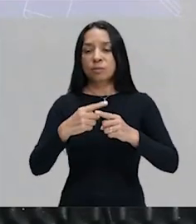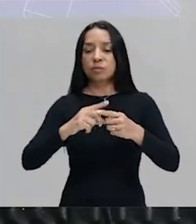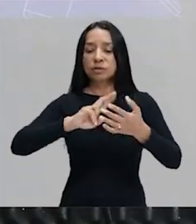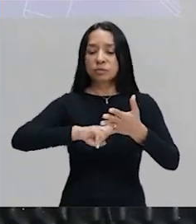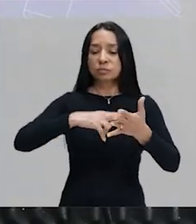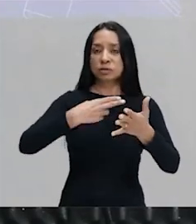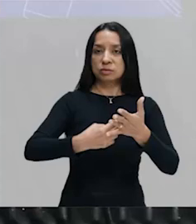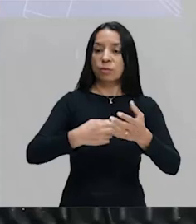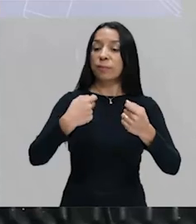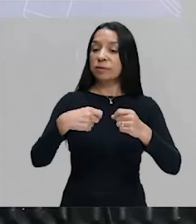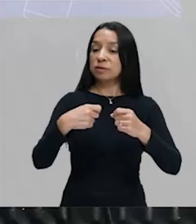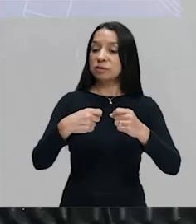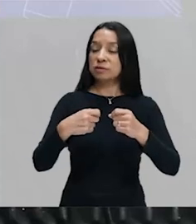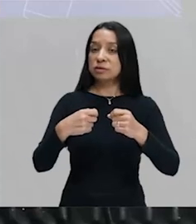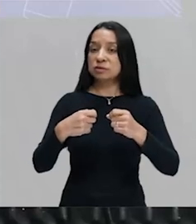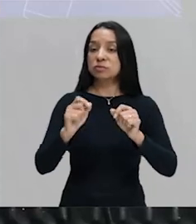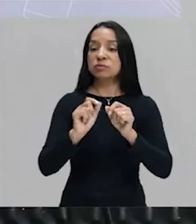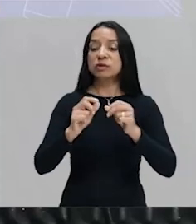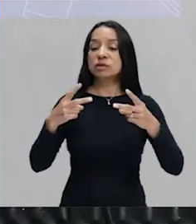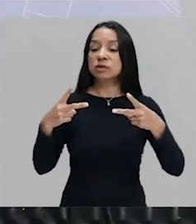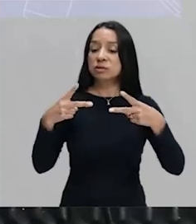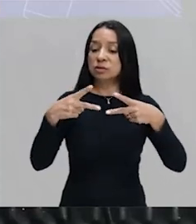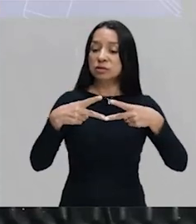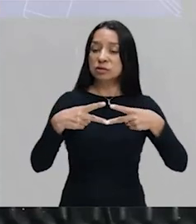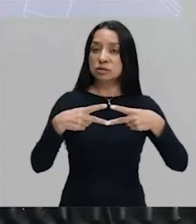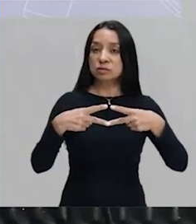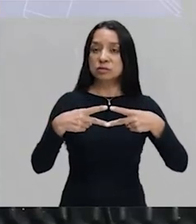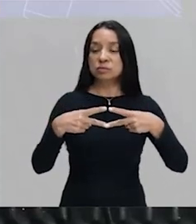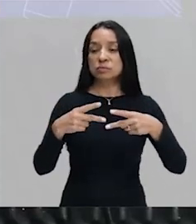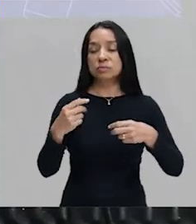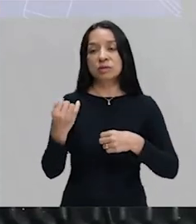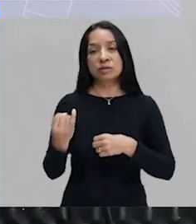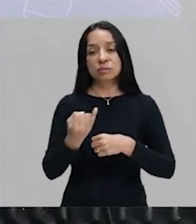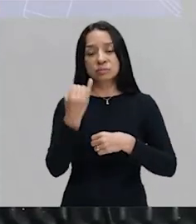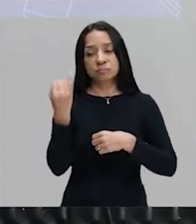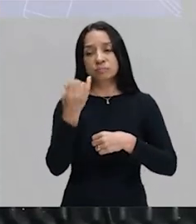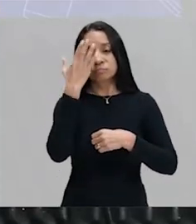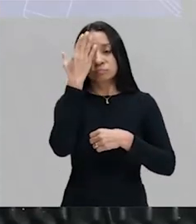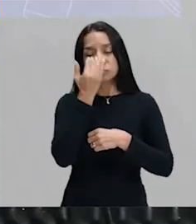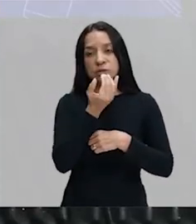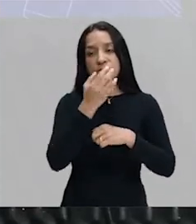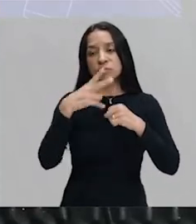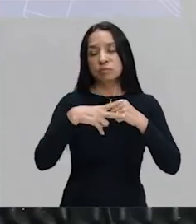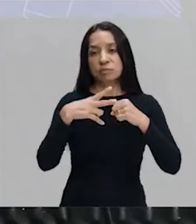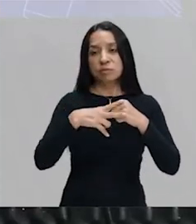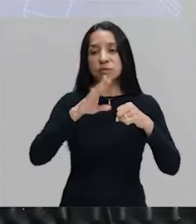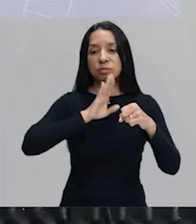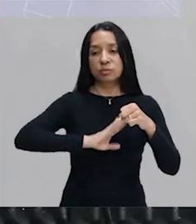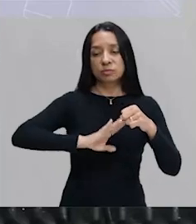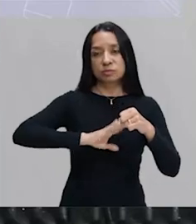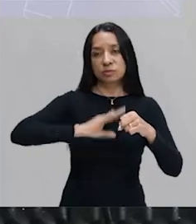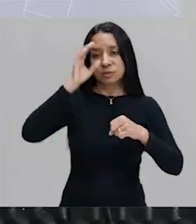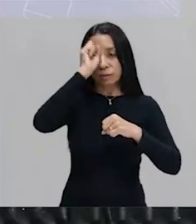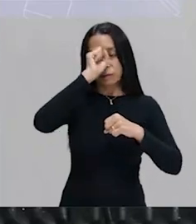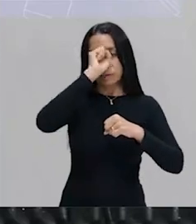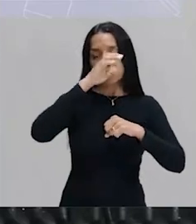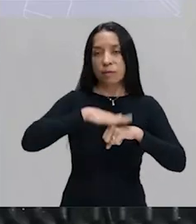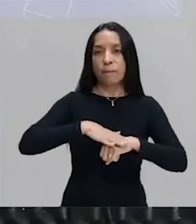link, tá? Então é importante que eu saiba verbo em português para aprender